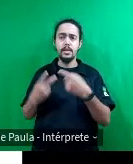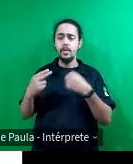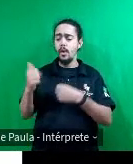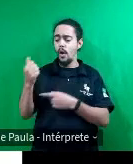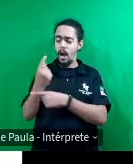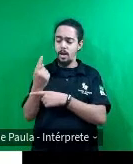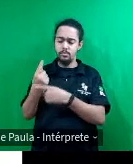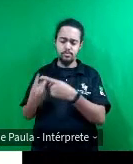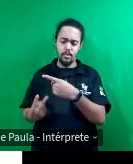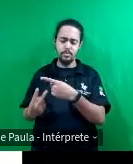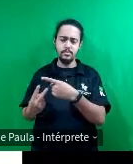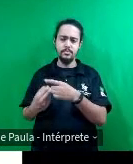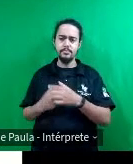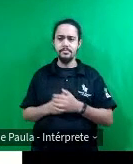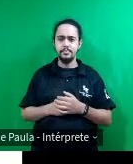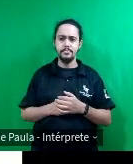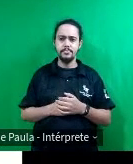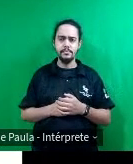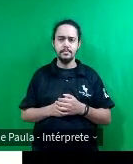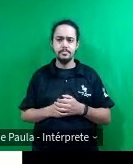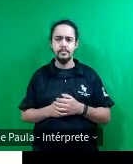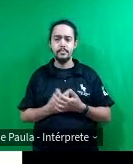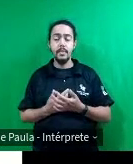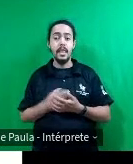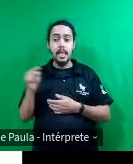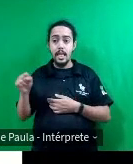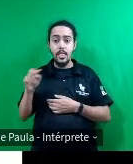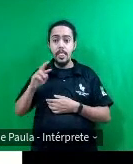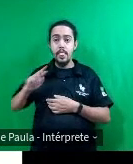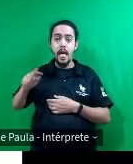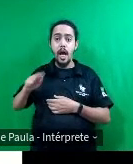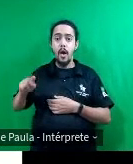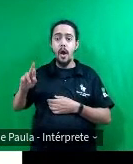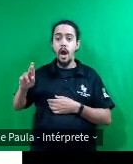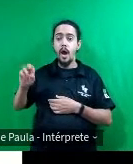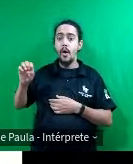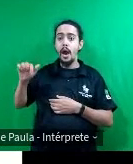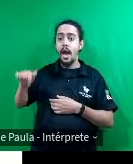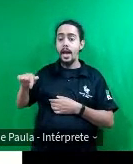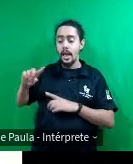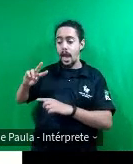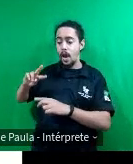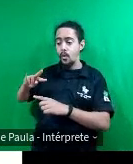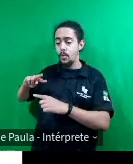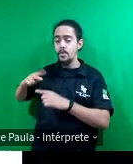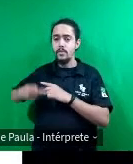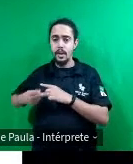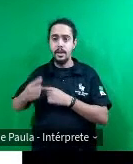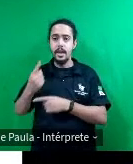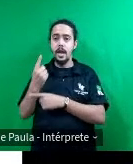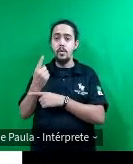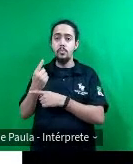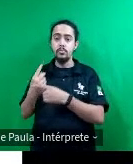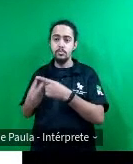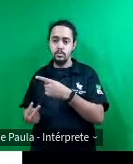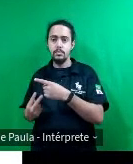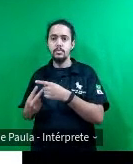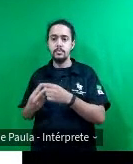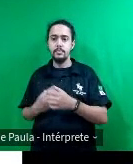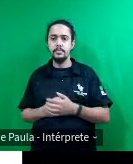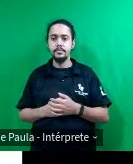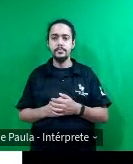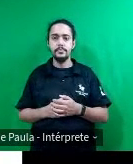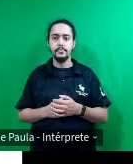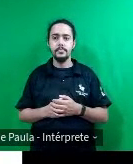meio. Isso não é o REC, hein, pessoal? Isso é o inverso do REC, é 1 sobre REC. Tá? Então, 1 sobre REC é